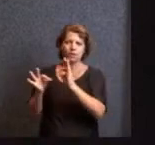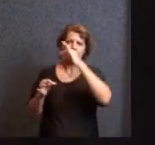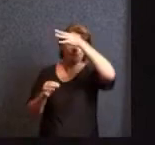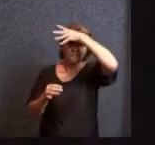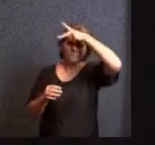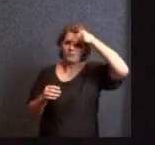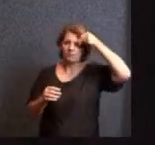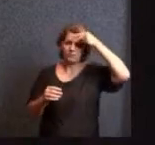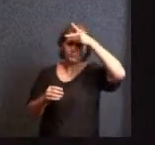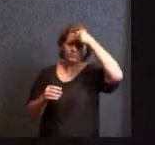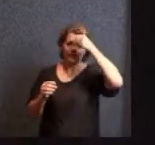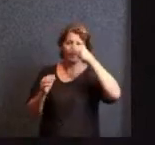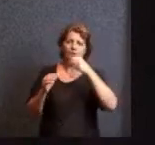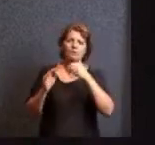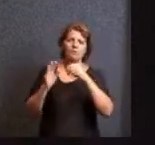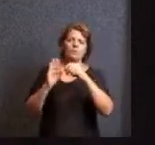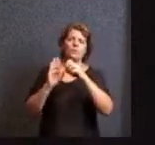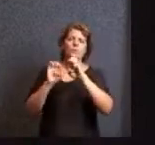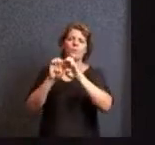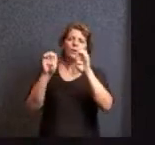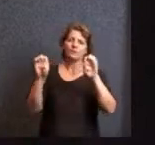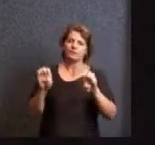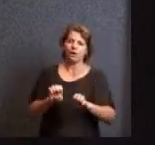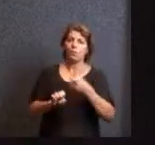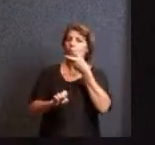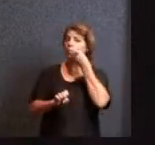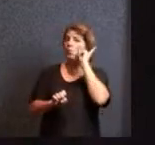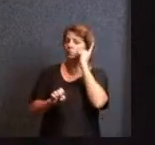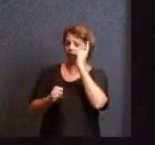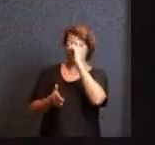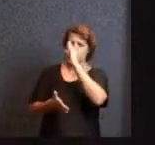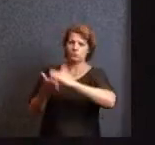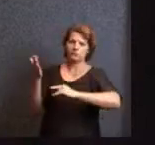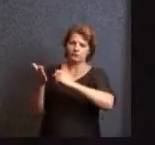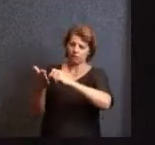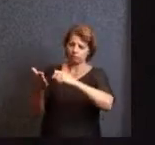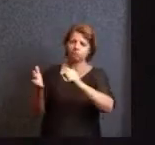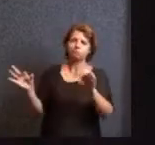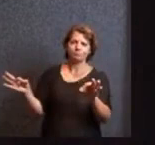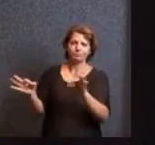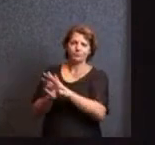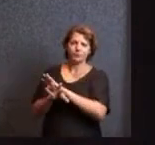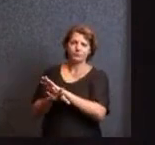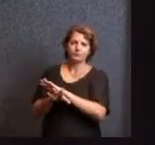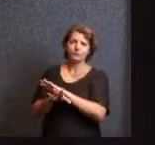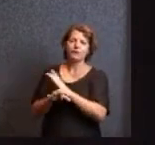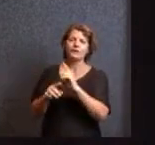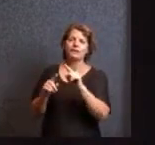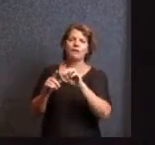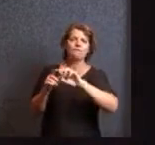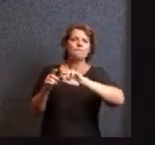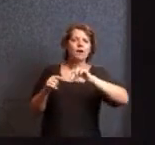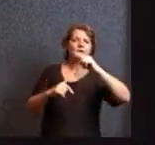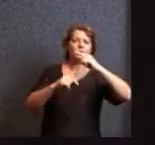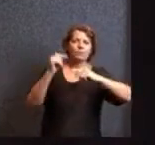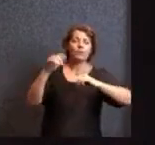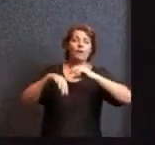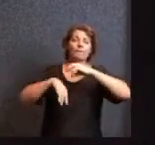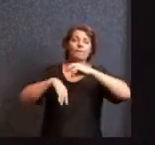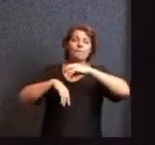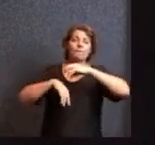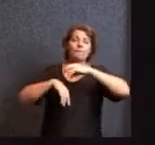com o edital de licitação, inclusive foi assinado ontem, com essa finalidade, veículos para deslocamento